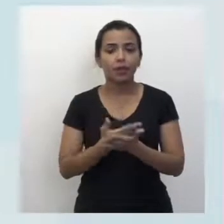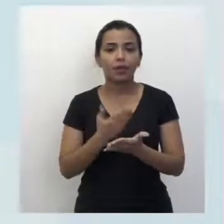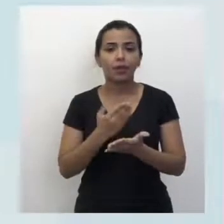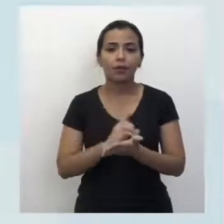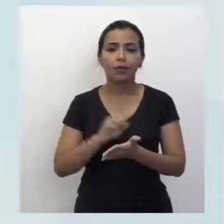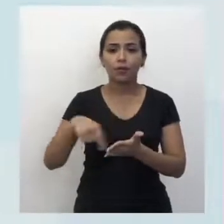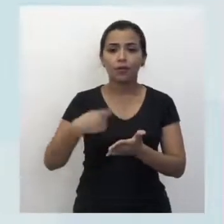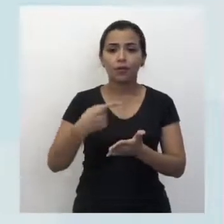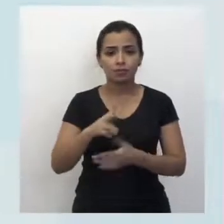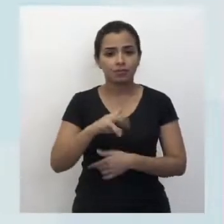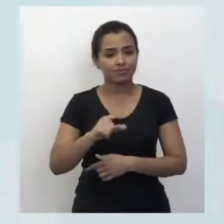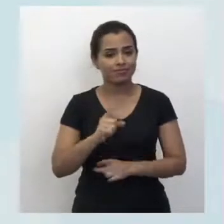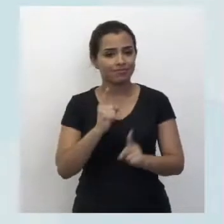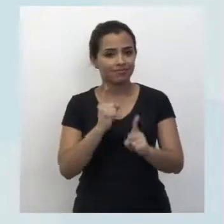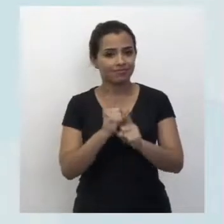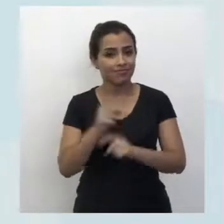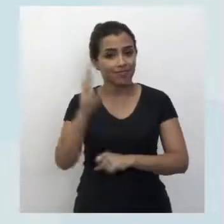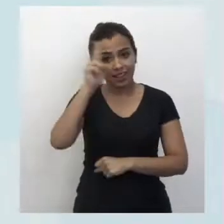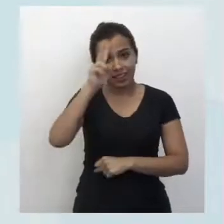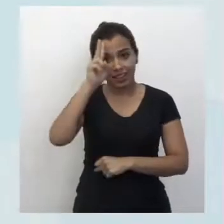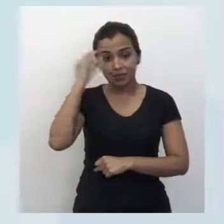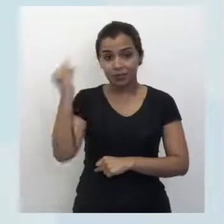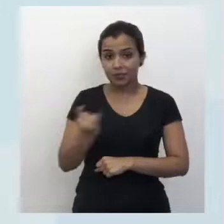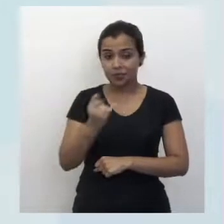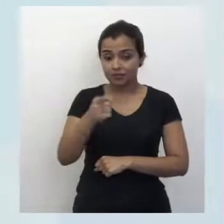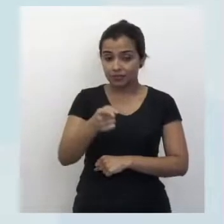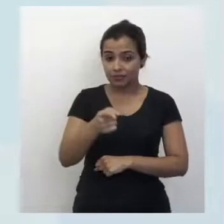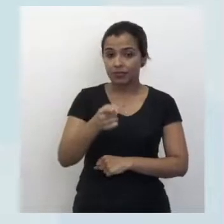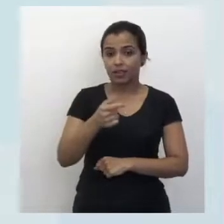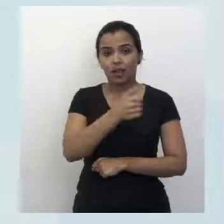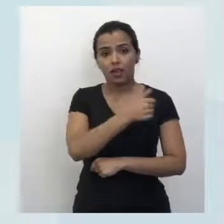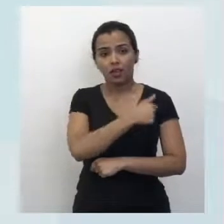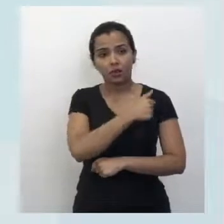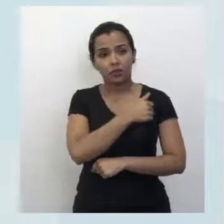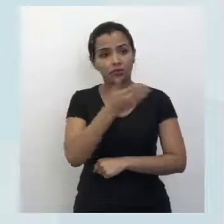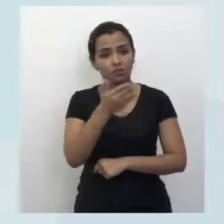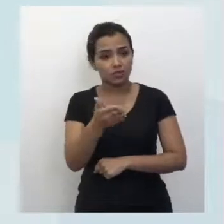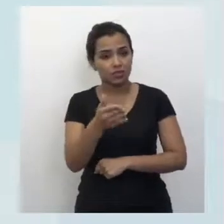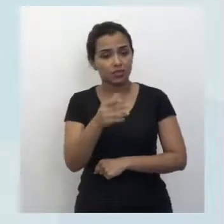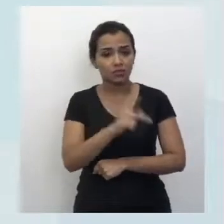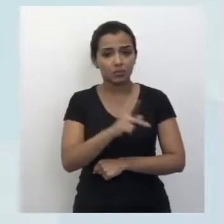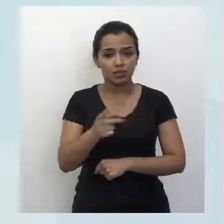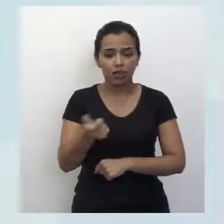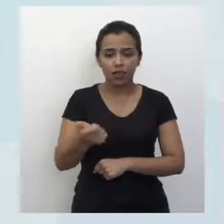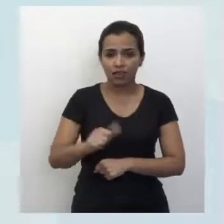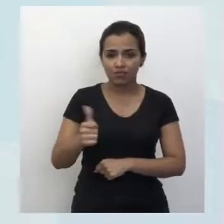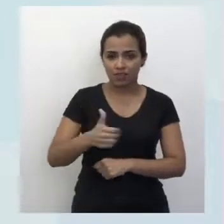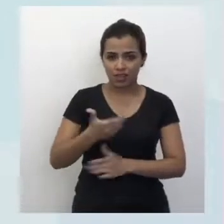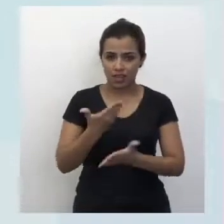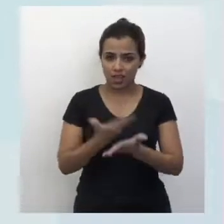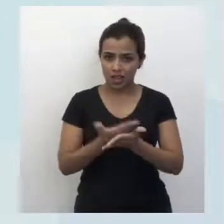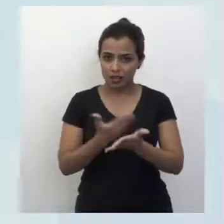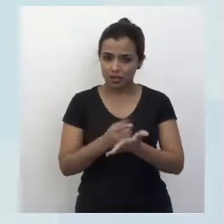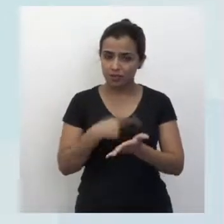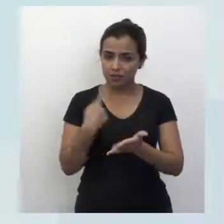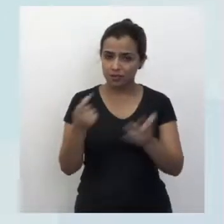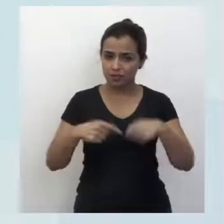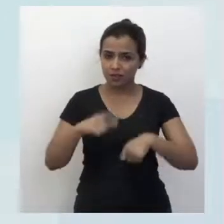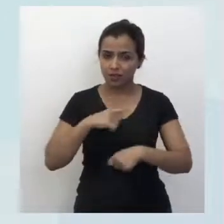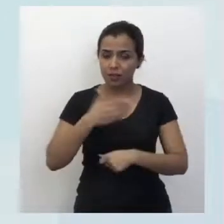aula, lembrando sempre da importância de você, aluno, e você, professor, de avaliar a nossa aula aqui no Centro de Mídias para que a gente busque